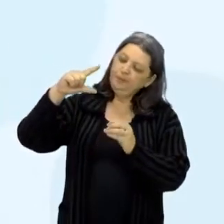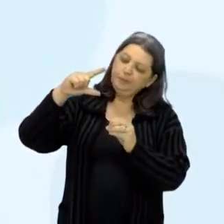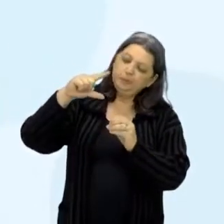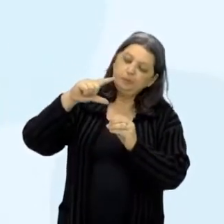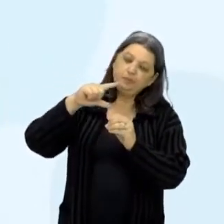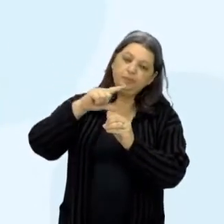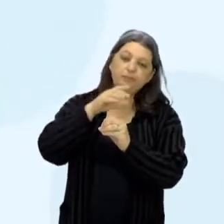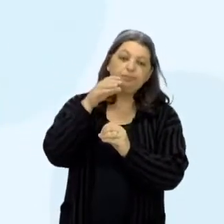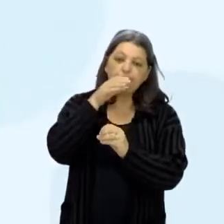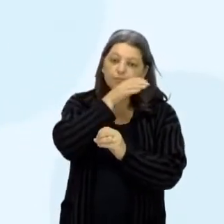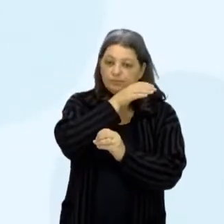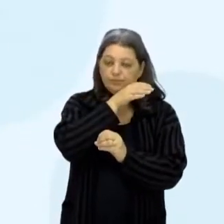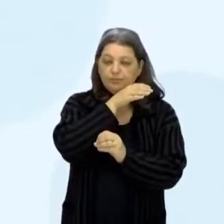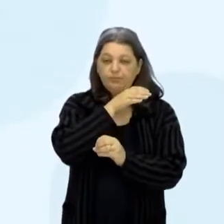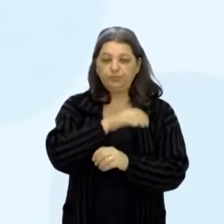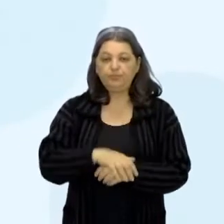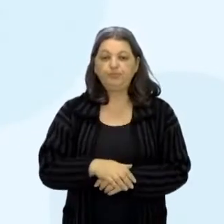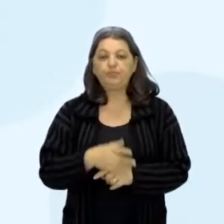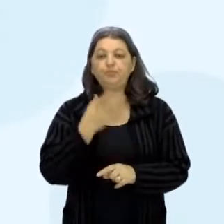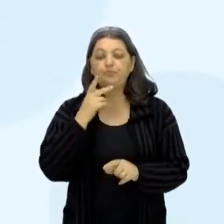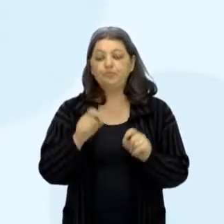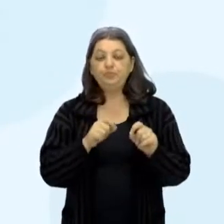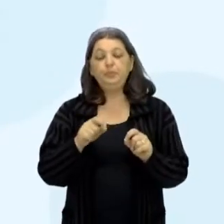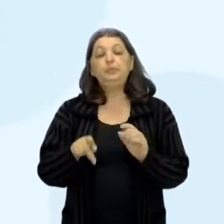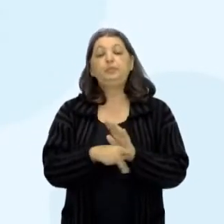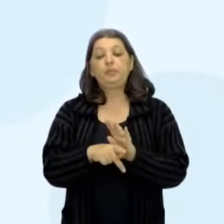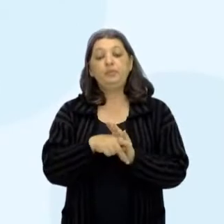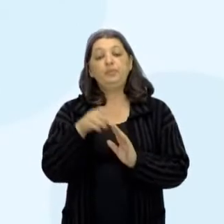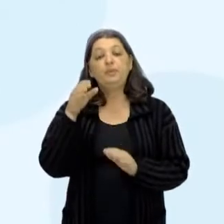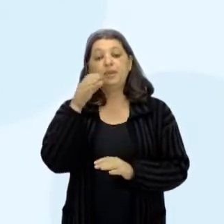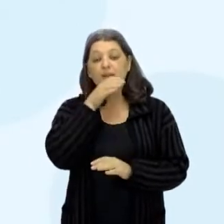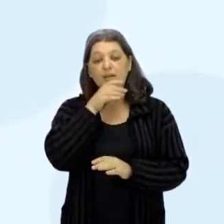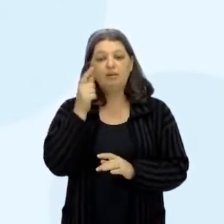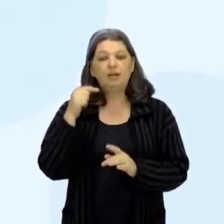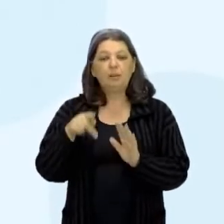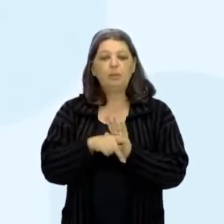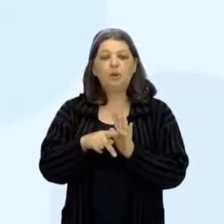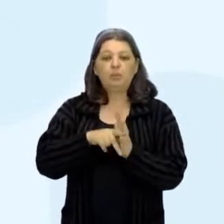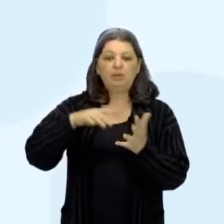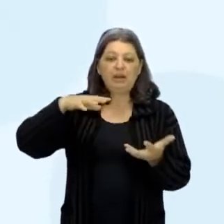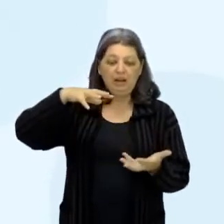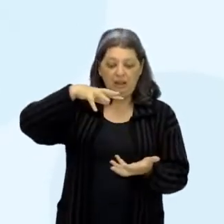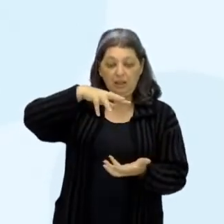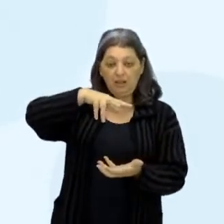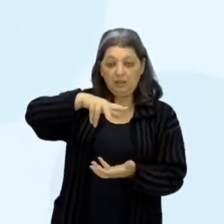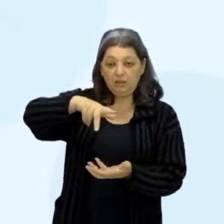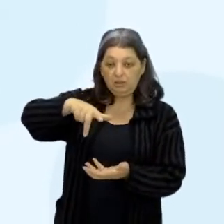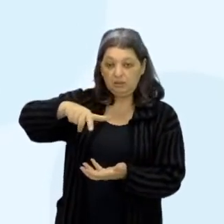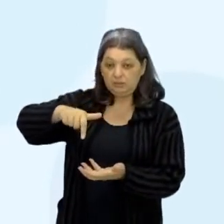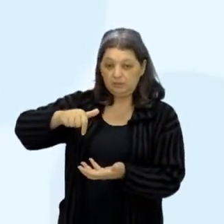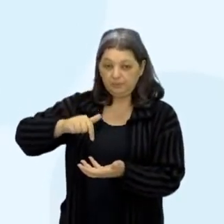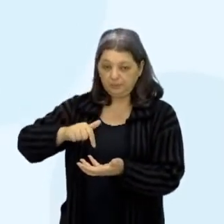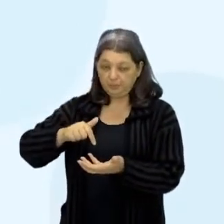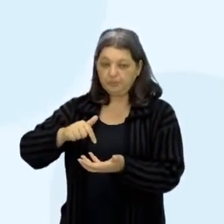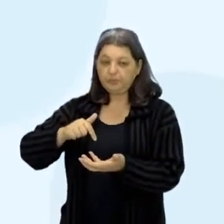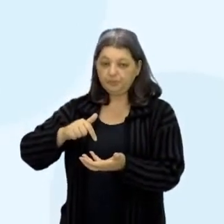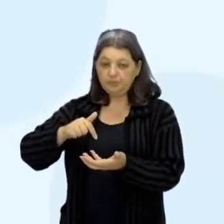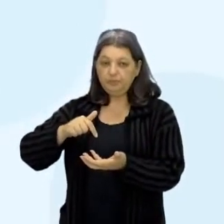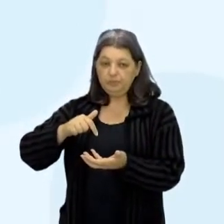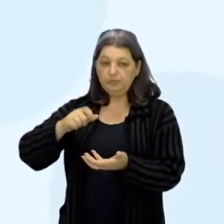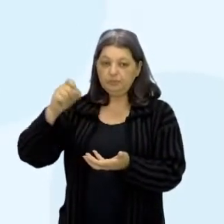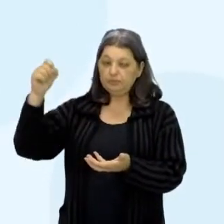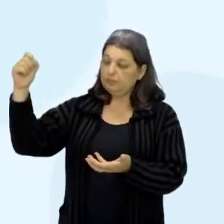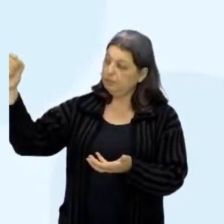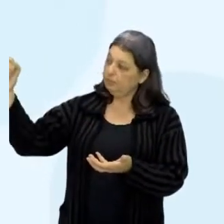estufa tem a ver com o aquecimento que a gente falou lá no comecinho, ó a Terra em transe aí, ó. O efeito da atmosfera sobre